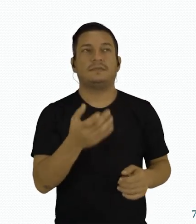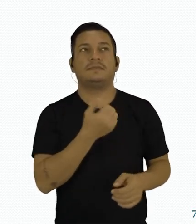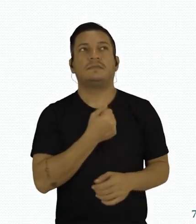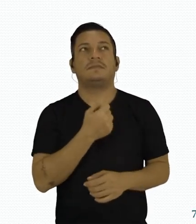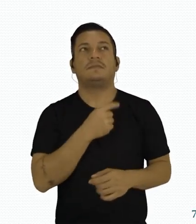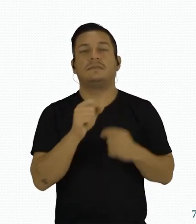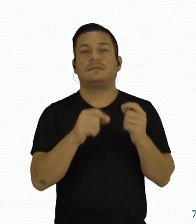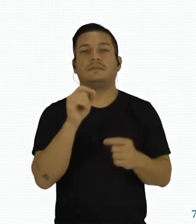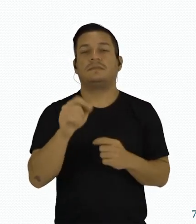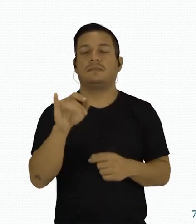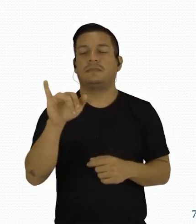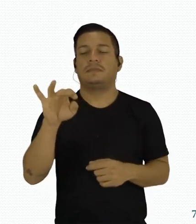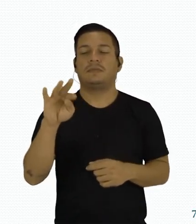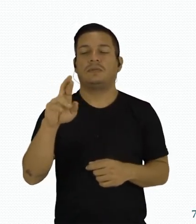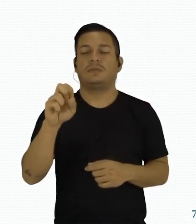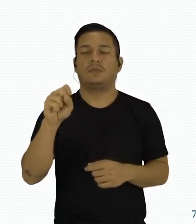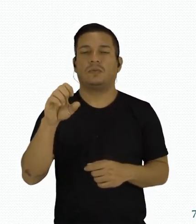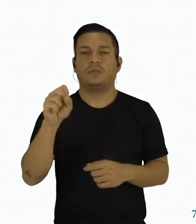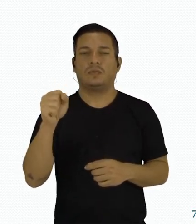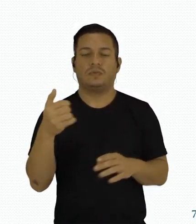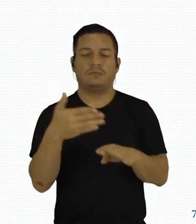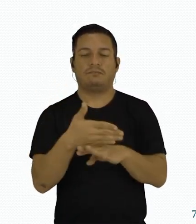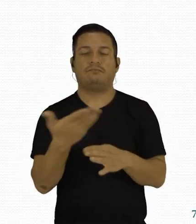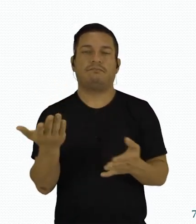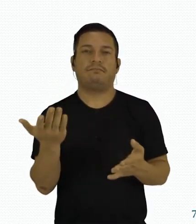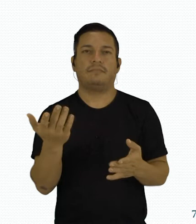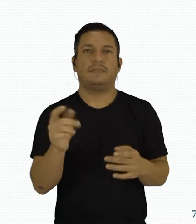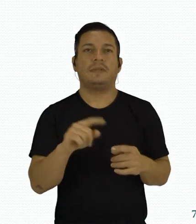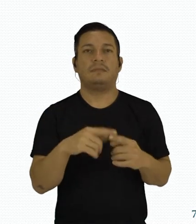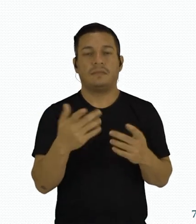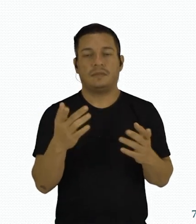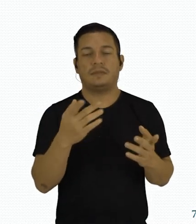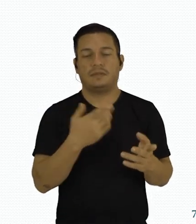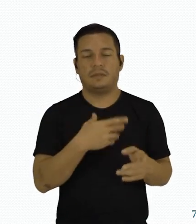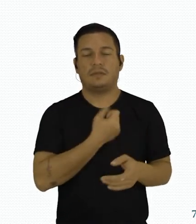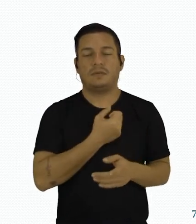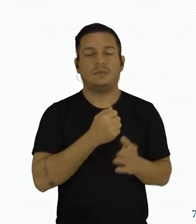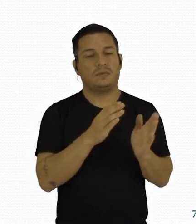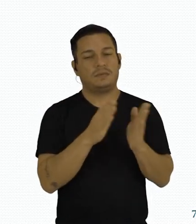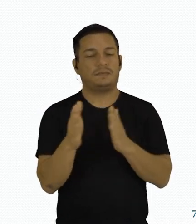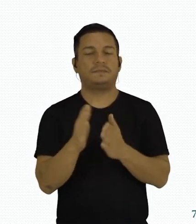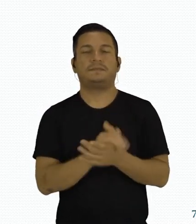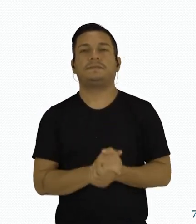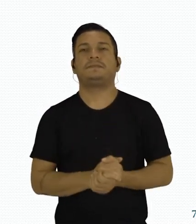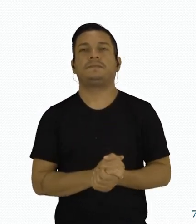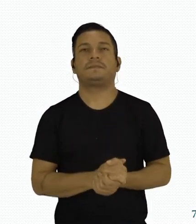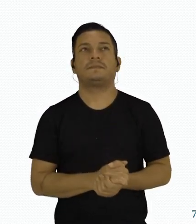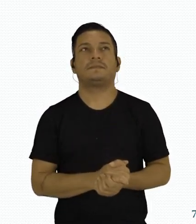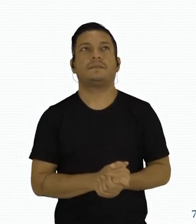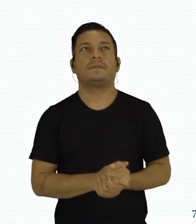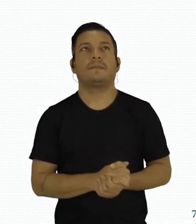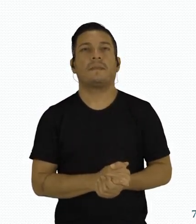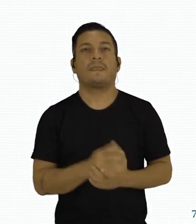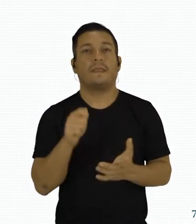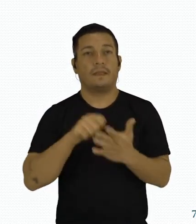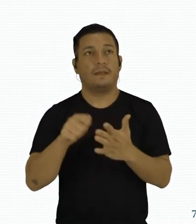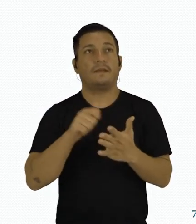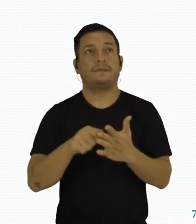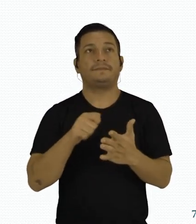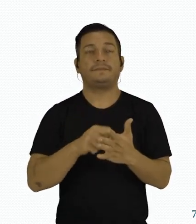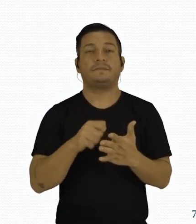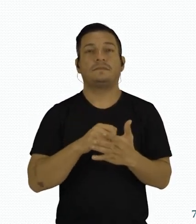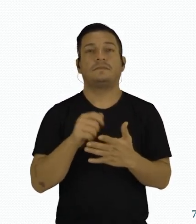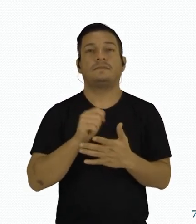vão ser intrusos. Eles não fazem parte do período, mas fazem parte, né, do número em questão. Então, ó, como está escrito aí,